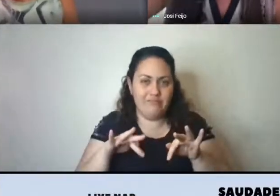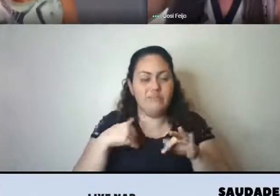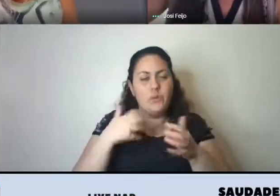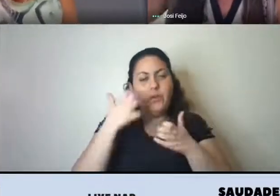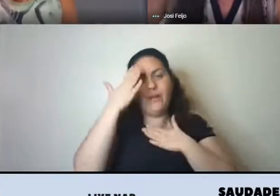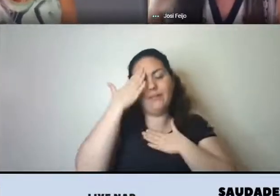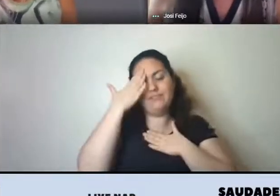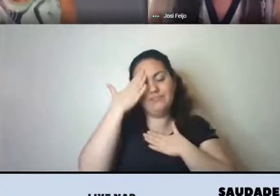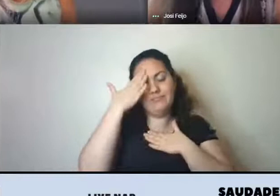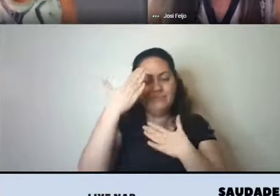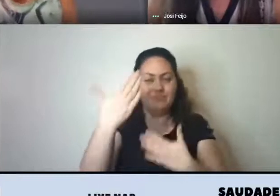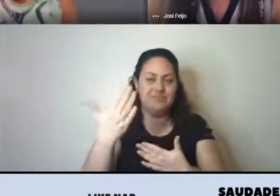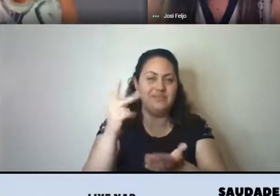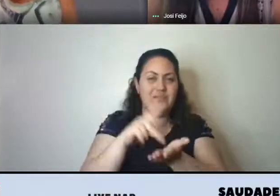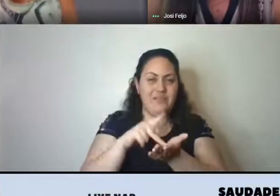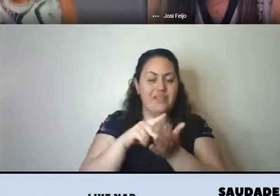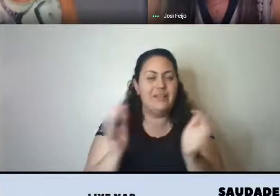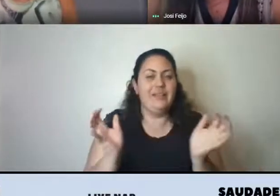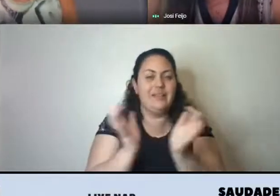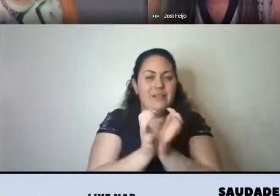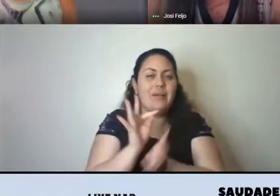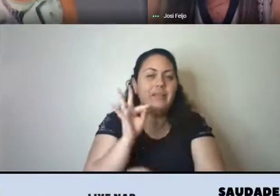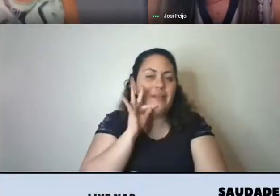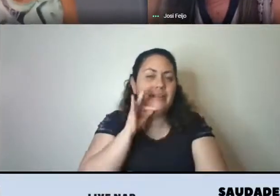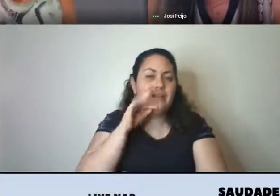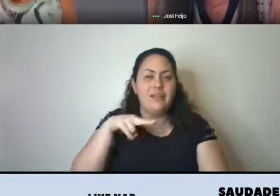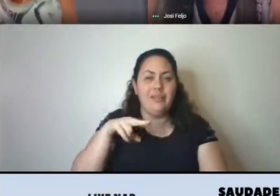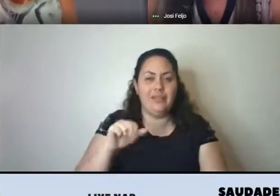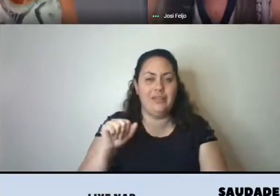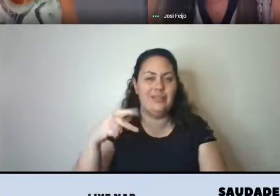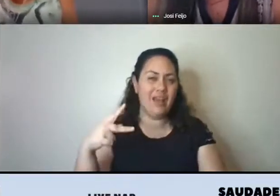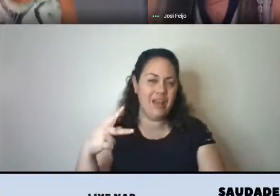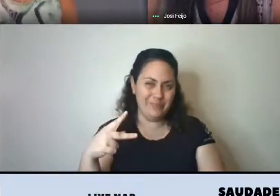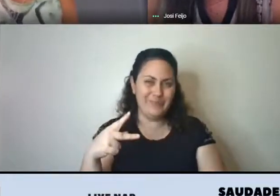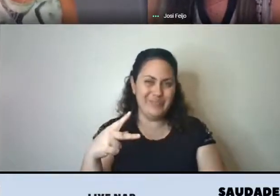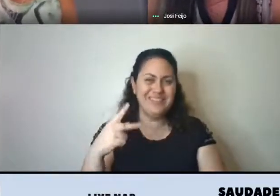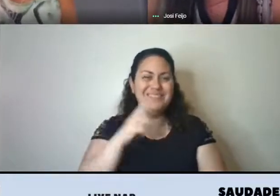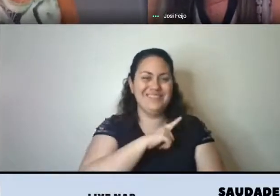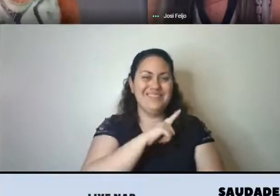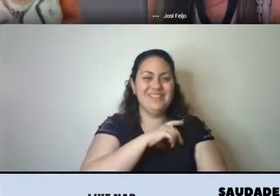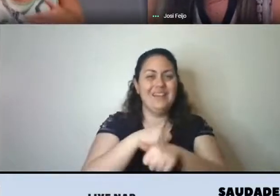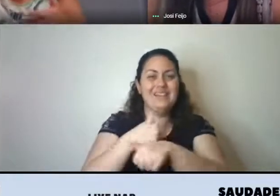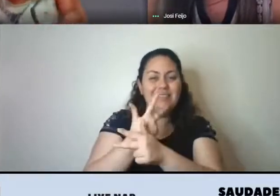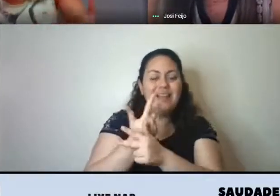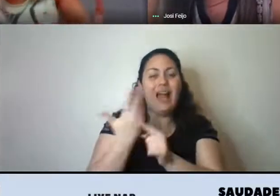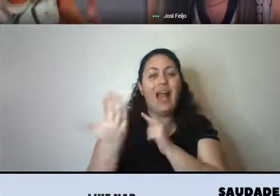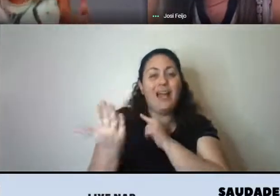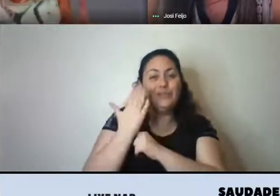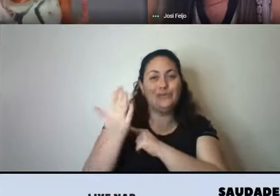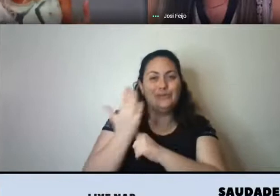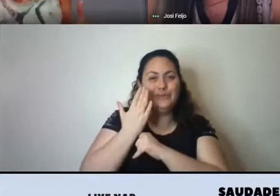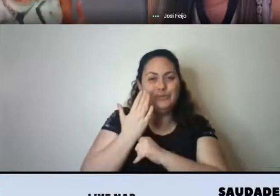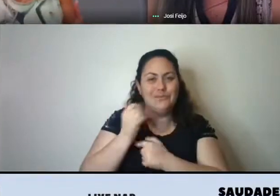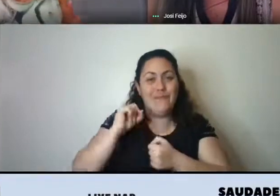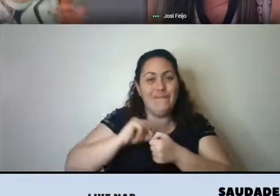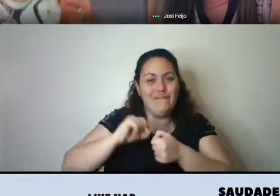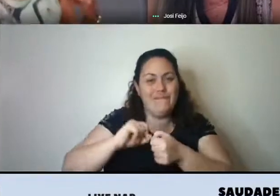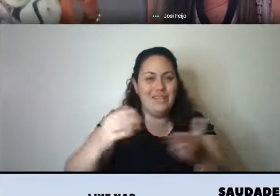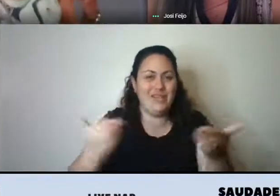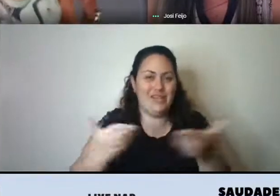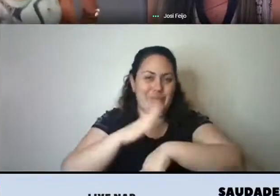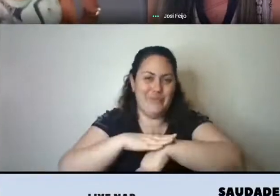agradecer muito a equipe técnica do NAP, que está por trás, enfim, das câmeras, que nos ajuda a transformar esse momento, né,